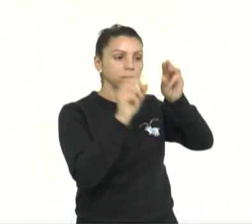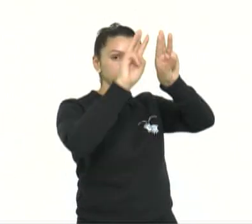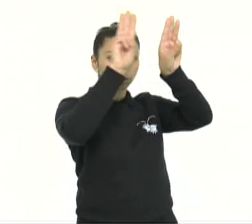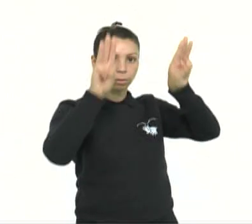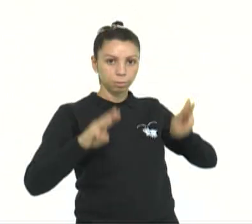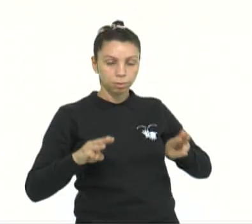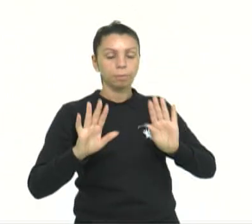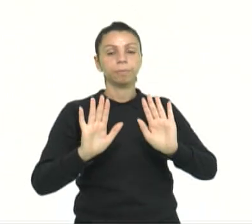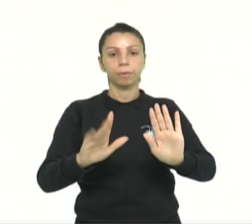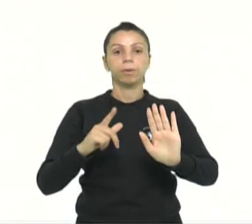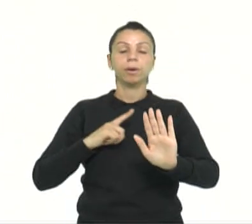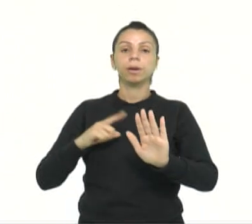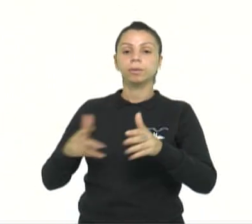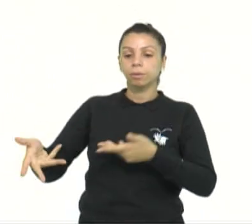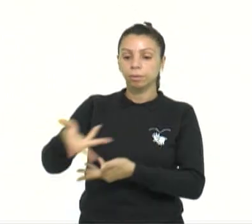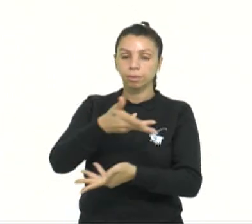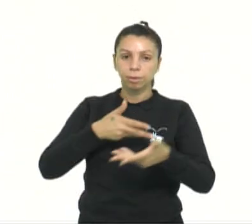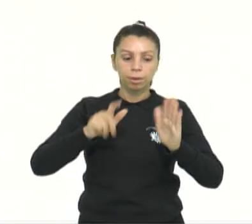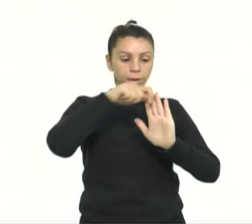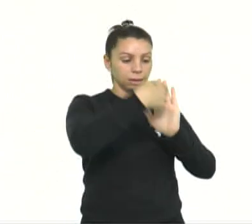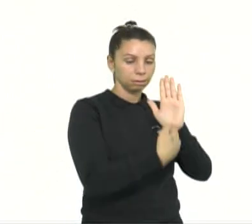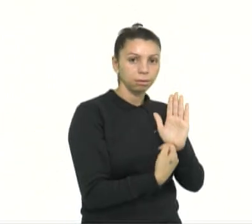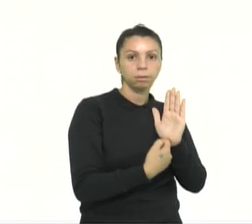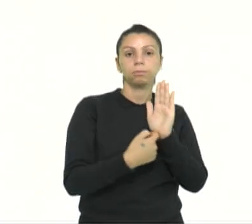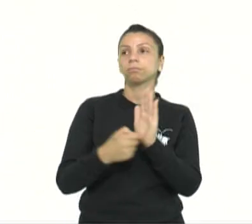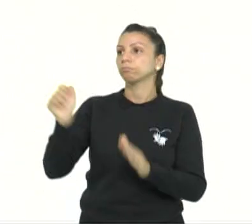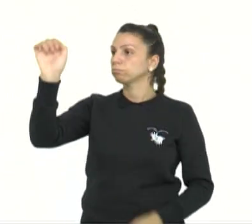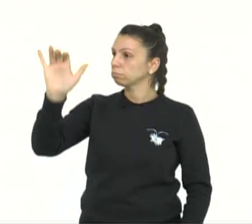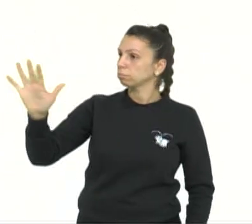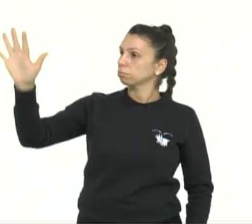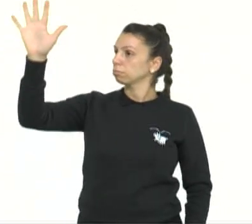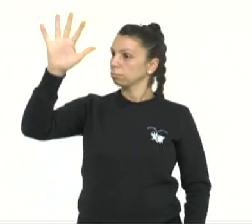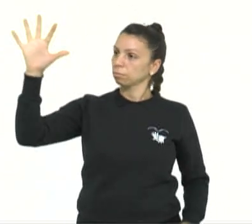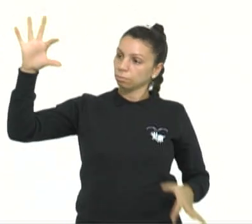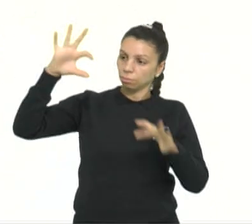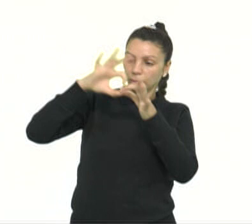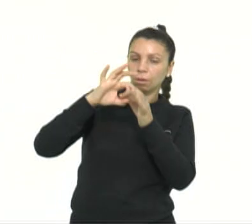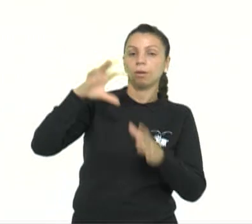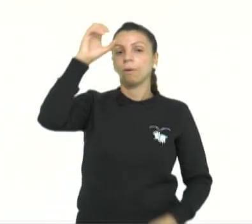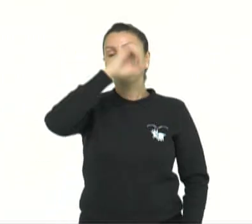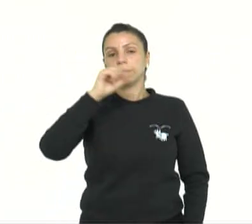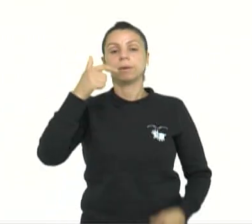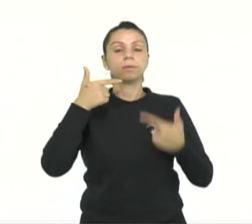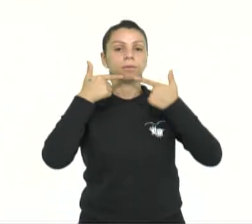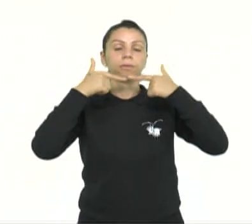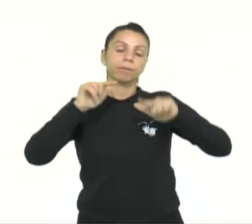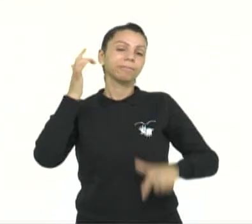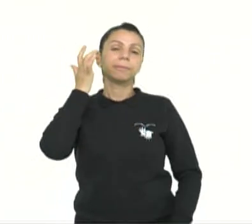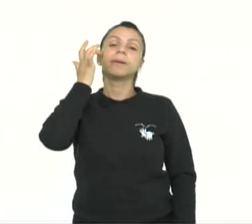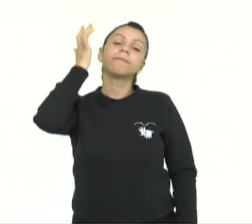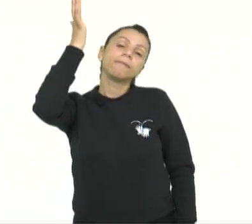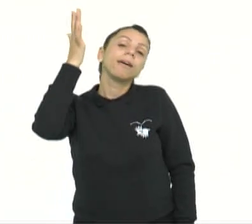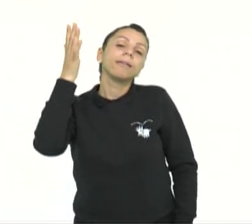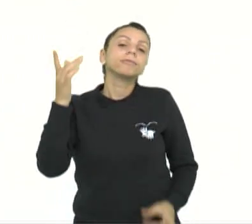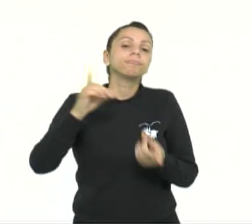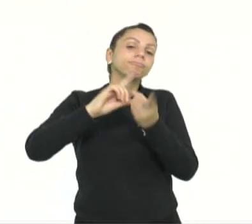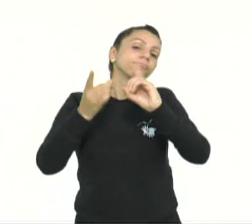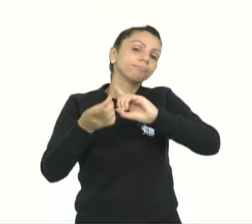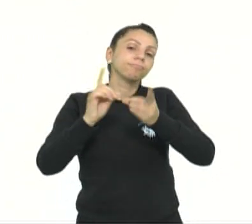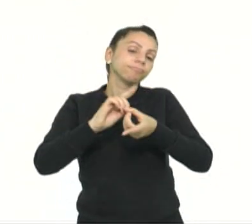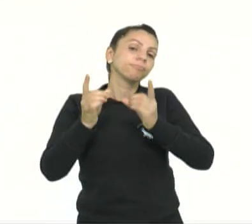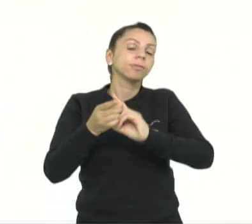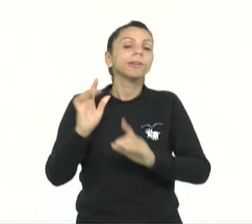Então, essa interação entre texto e imagem faz com que o aprendizado da língua seja bem mais fácil, mais dinâmico, e